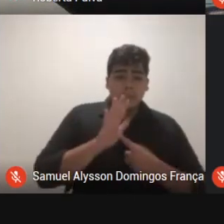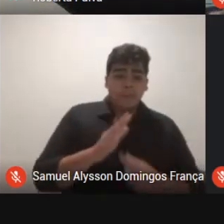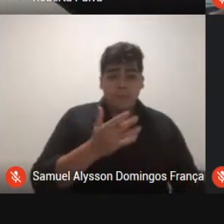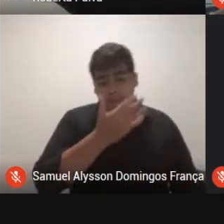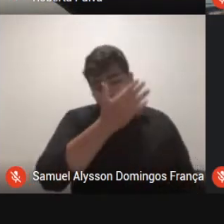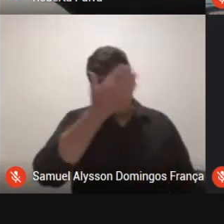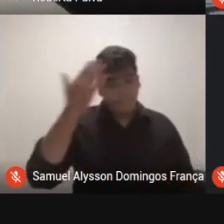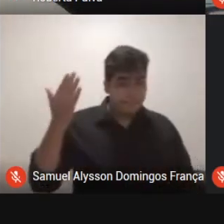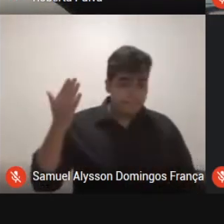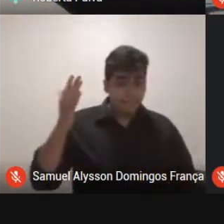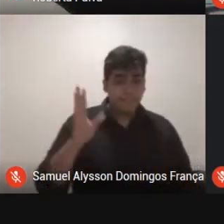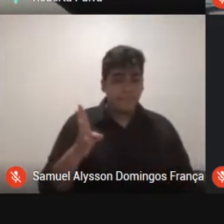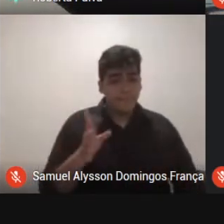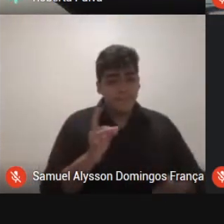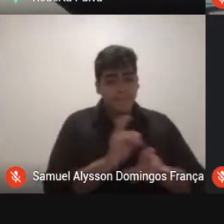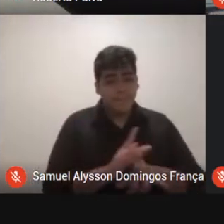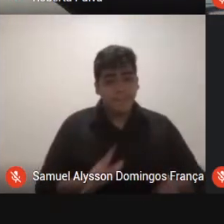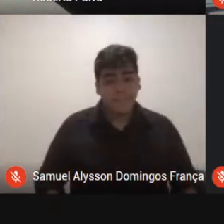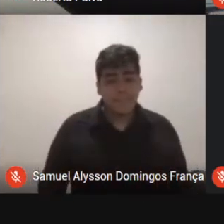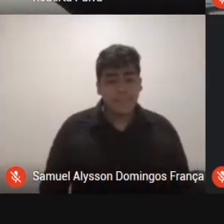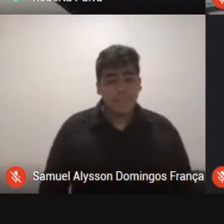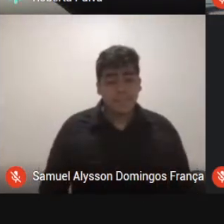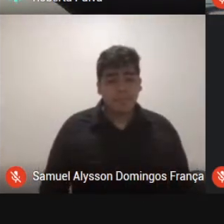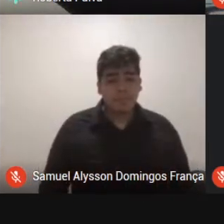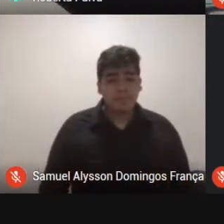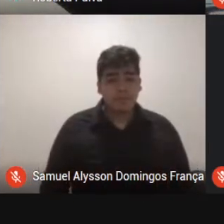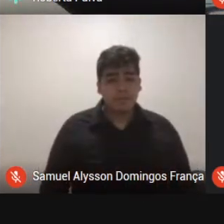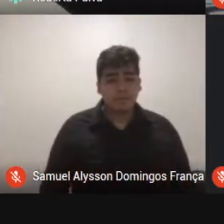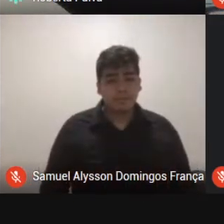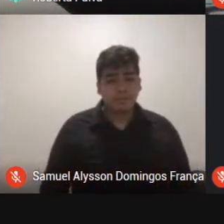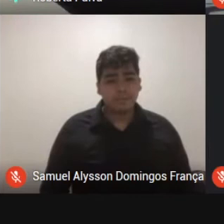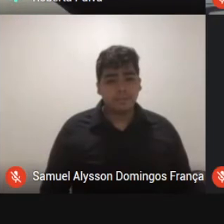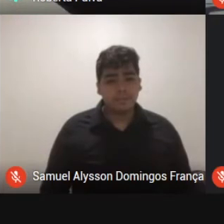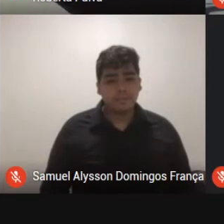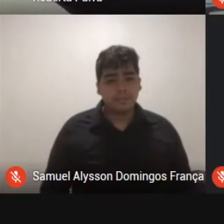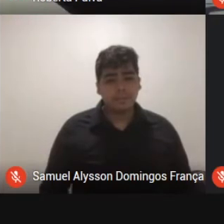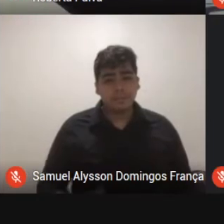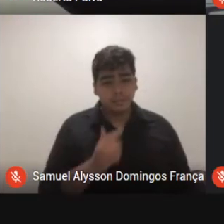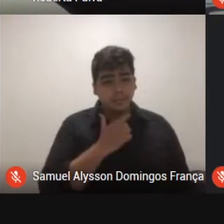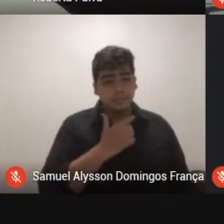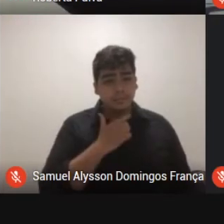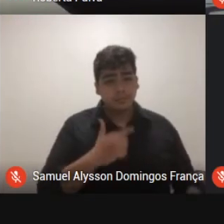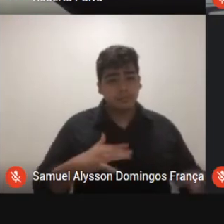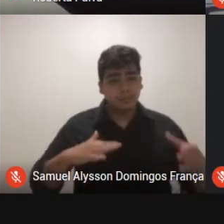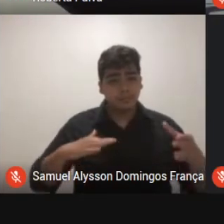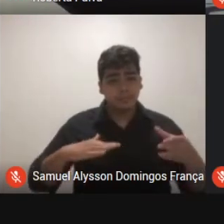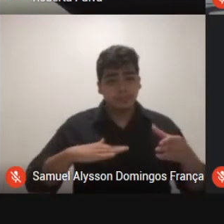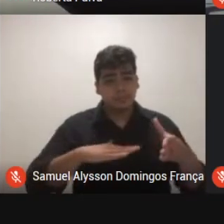aí a instalação nas vagas de estacionamento.